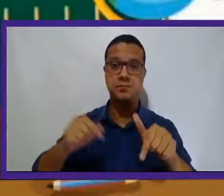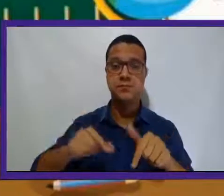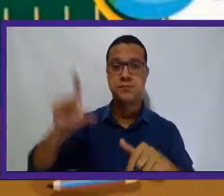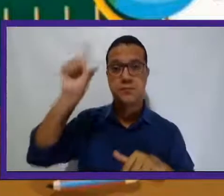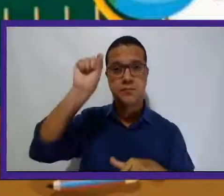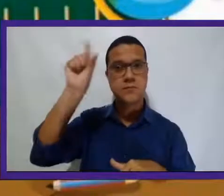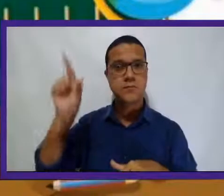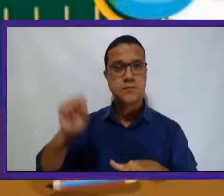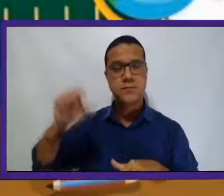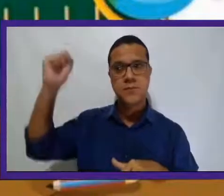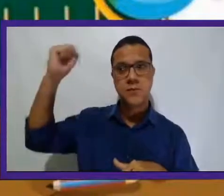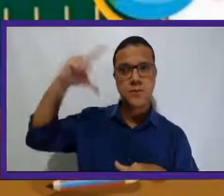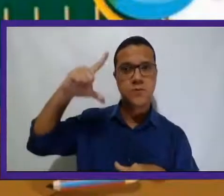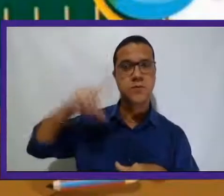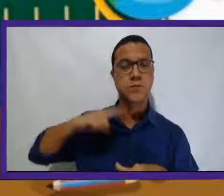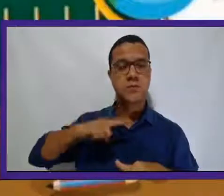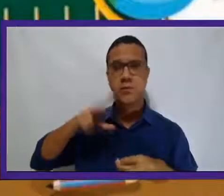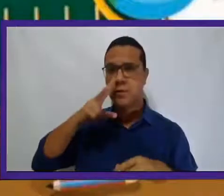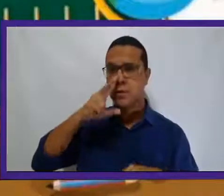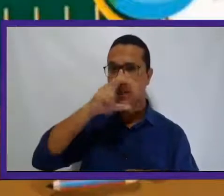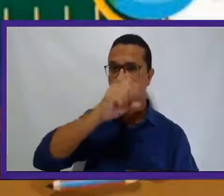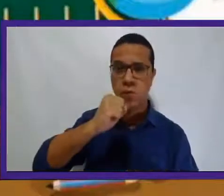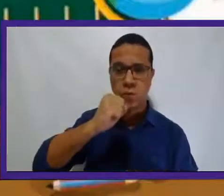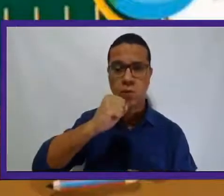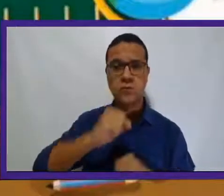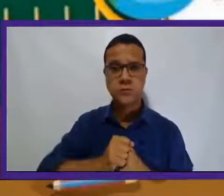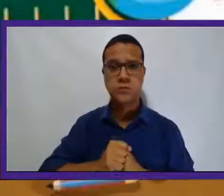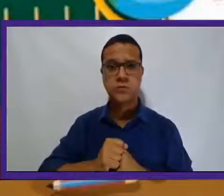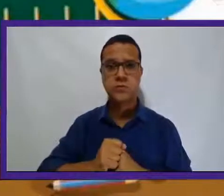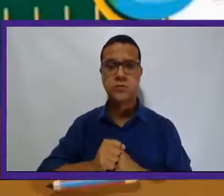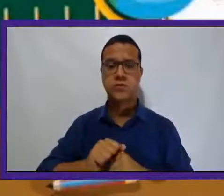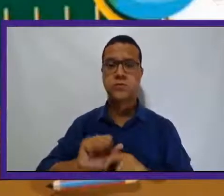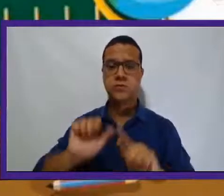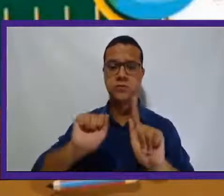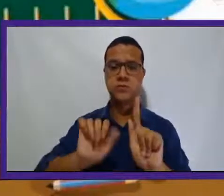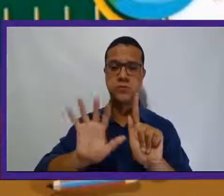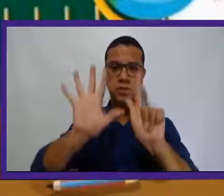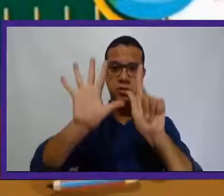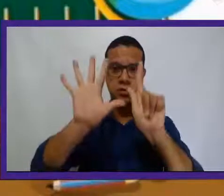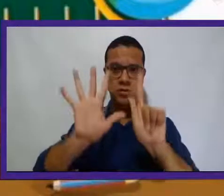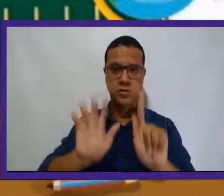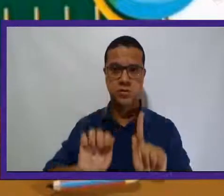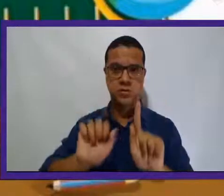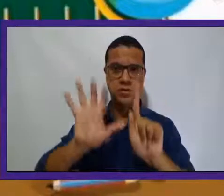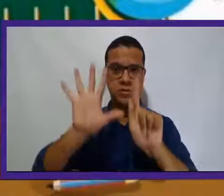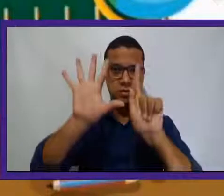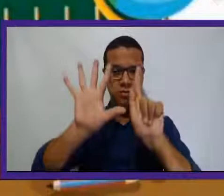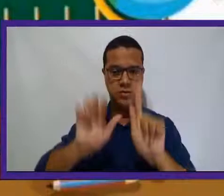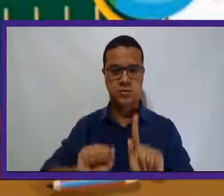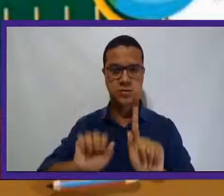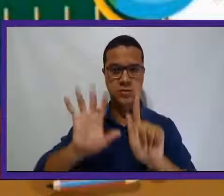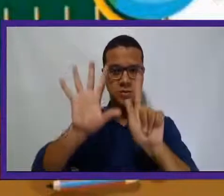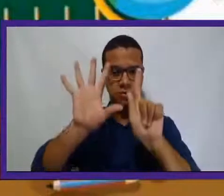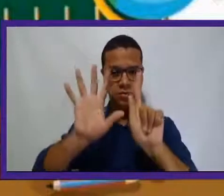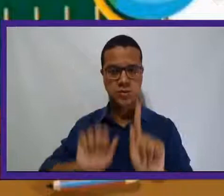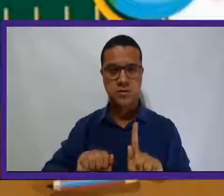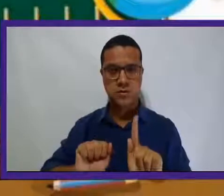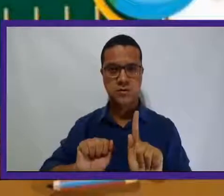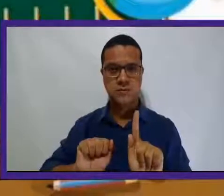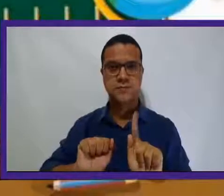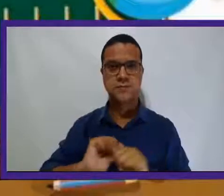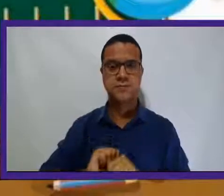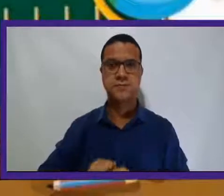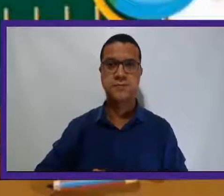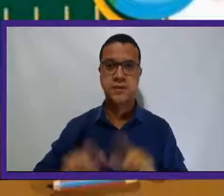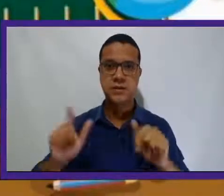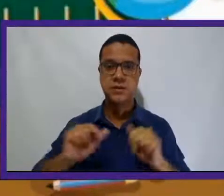Lua Quanto o sol Eles têm uma força Um poder Chamado força da gravidade Eles atraem As coisas